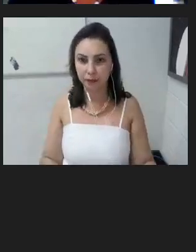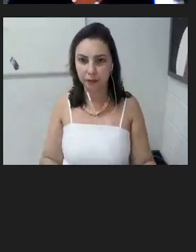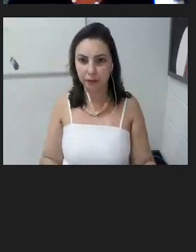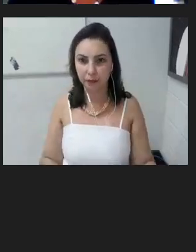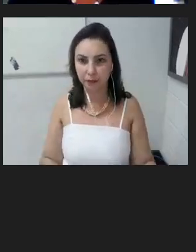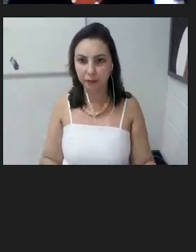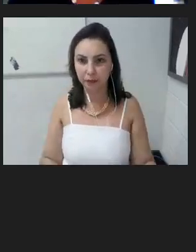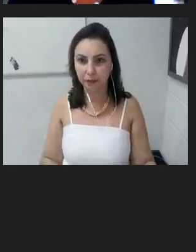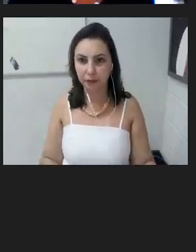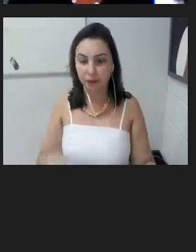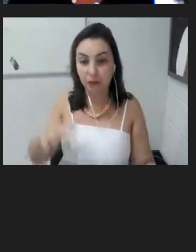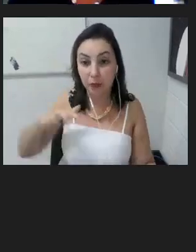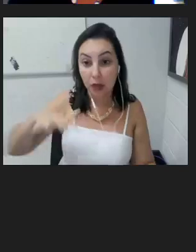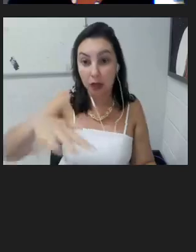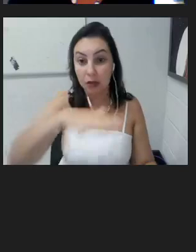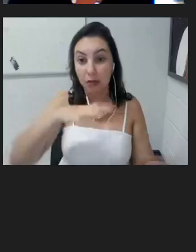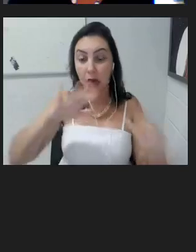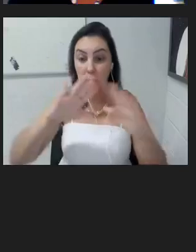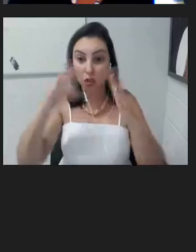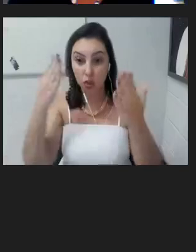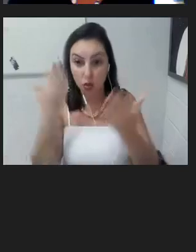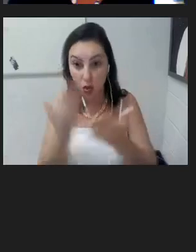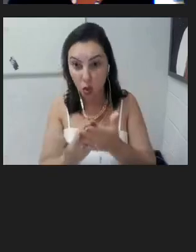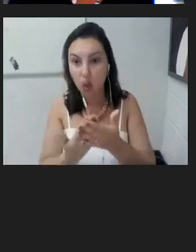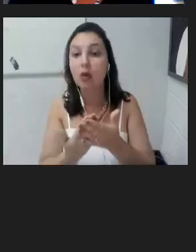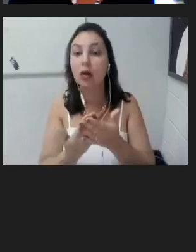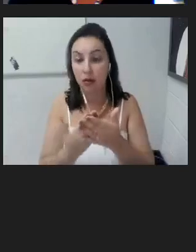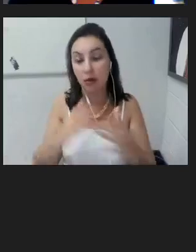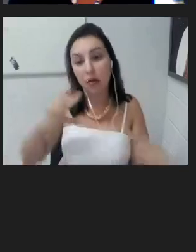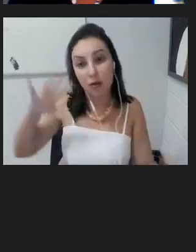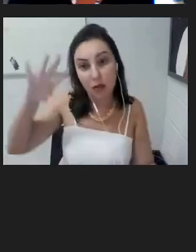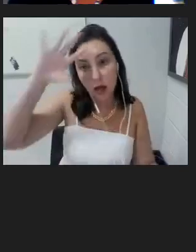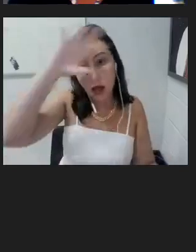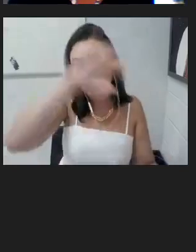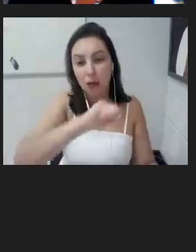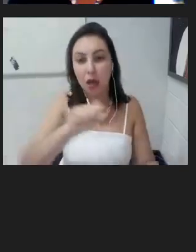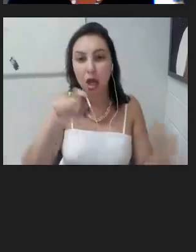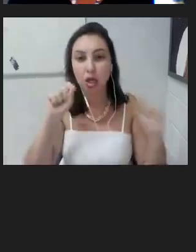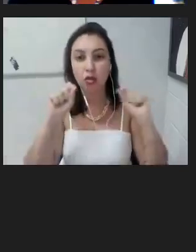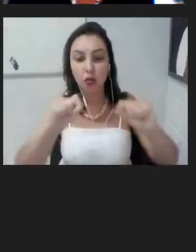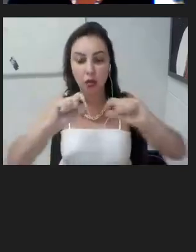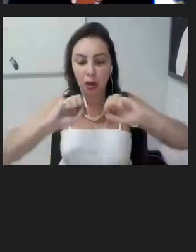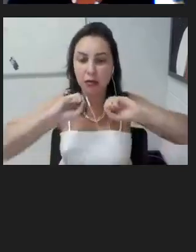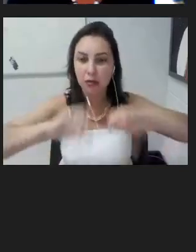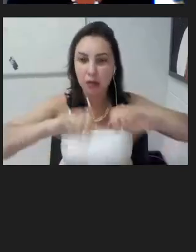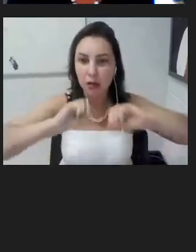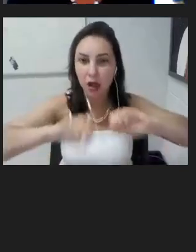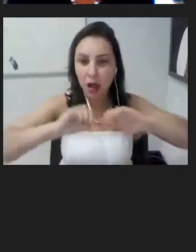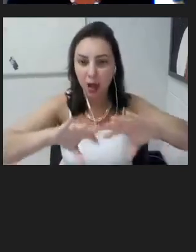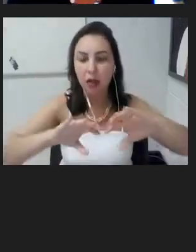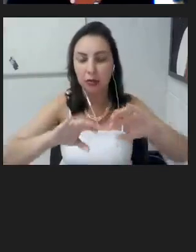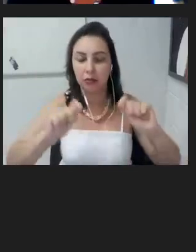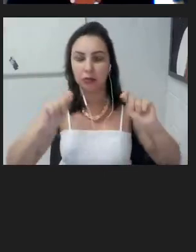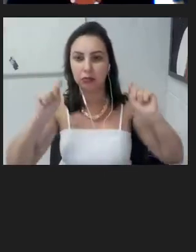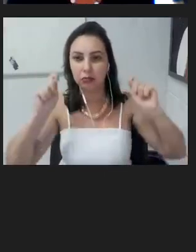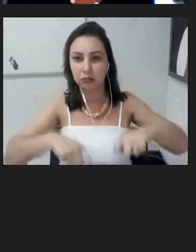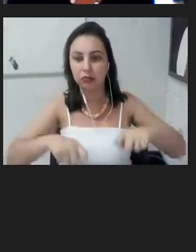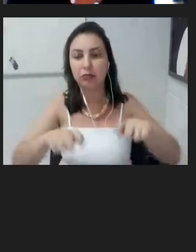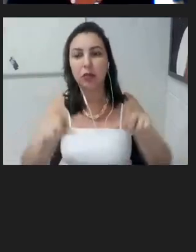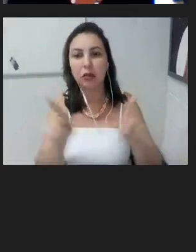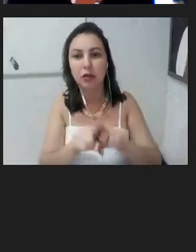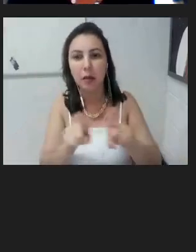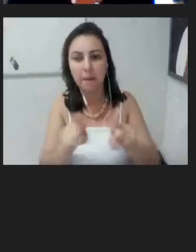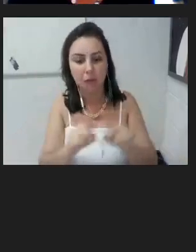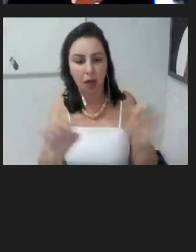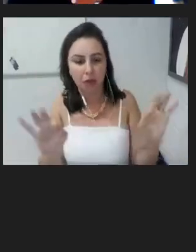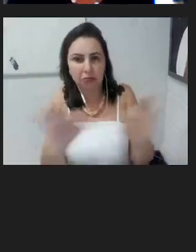ao espaço escolar, então aquele que aprende aquilo que é ensinado e está